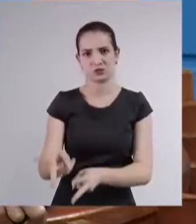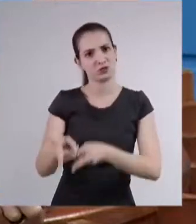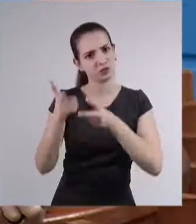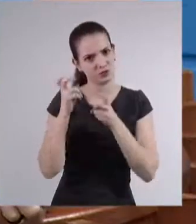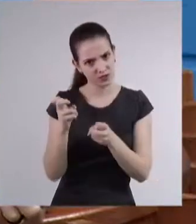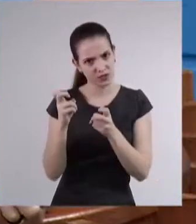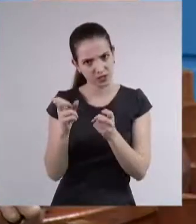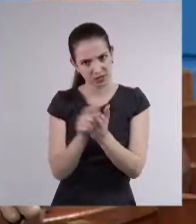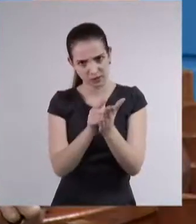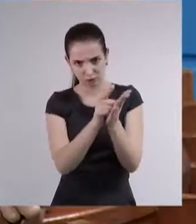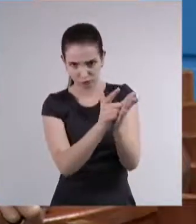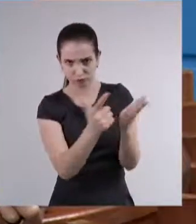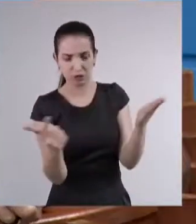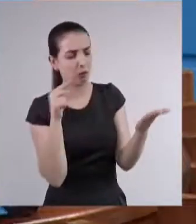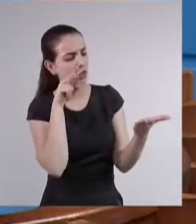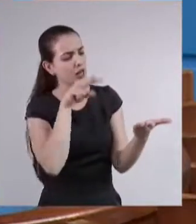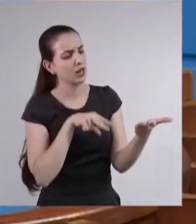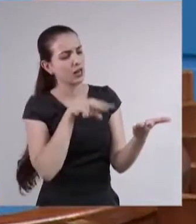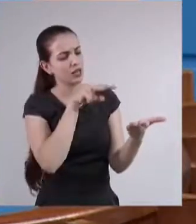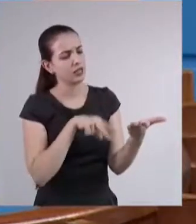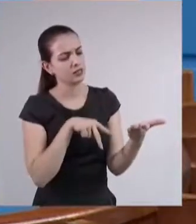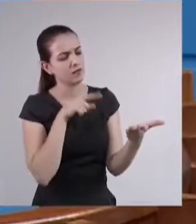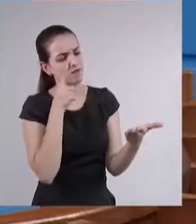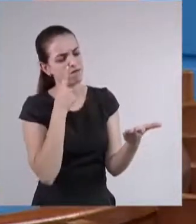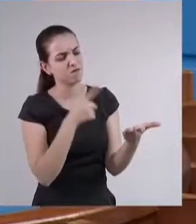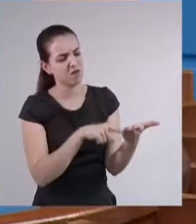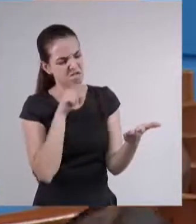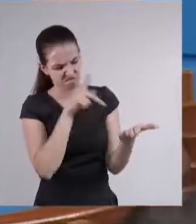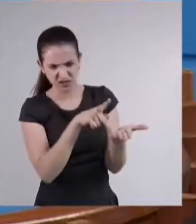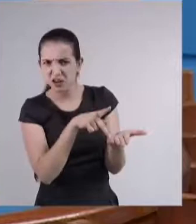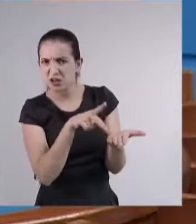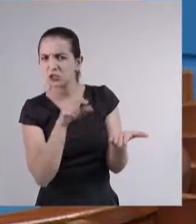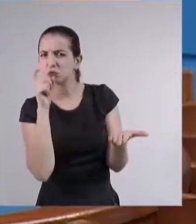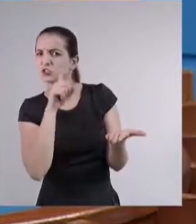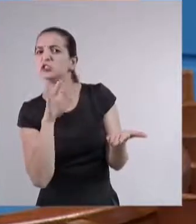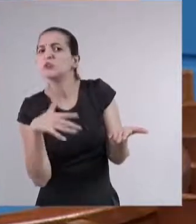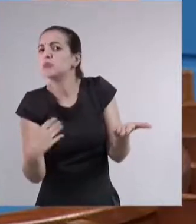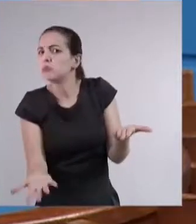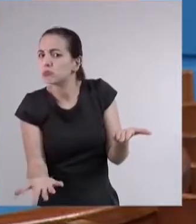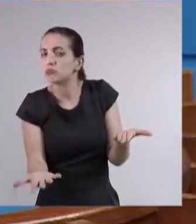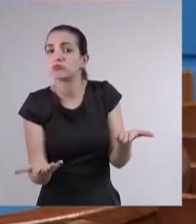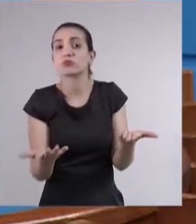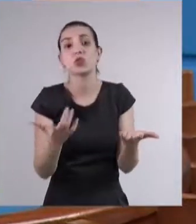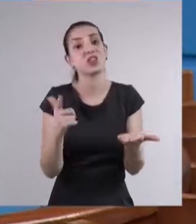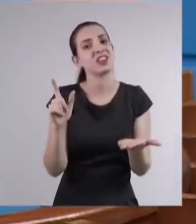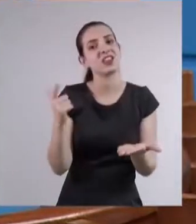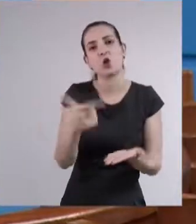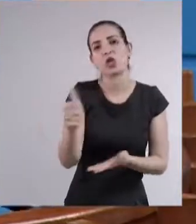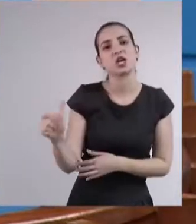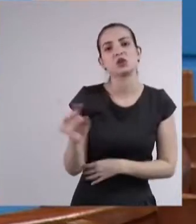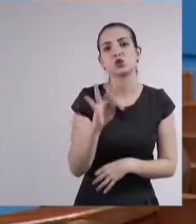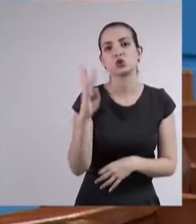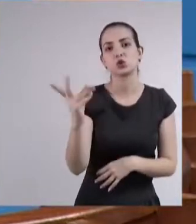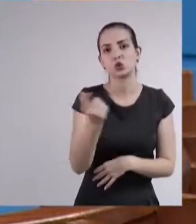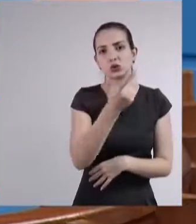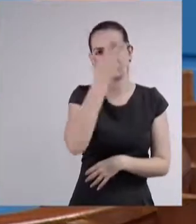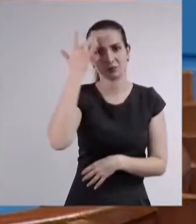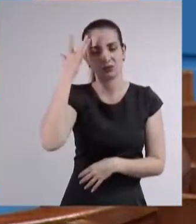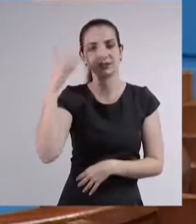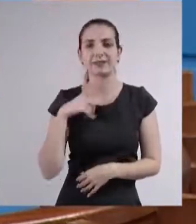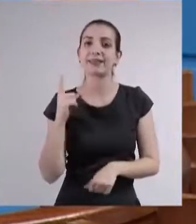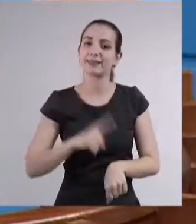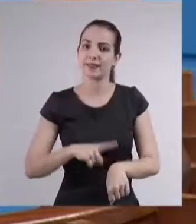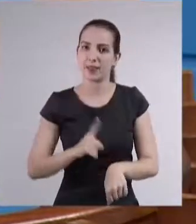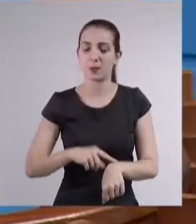sua fonte. Não é todo mundo que tem o tempo, ou paciência, ou